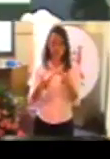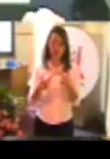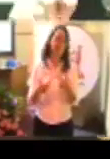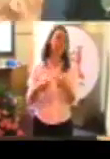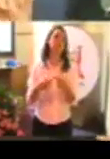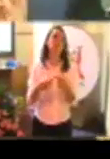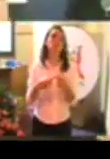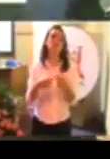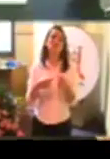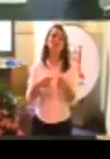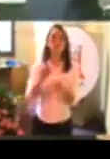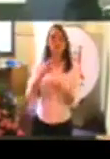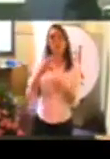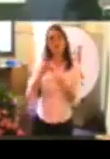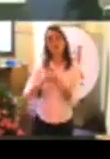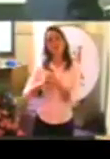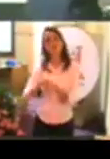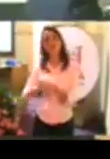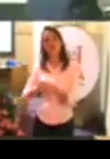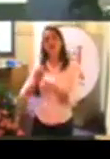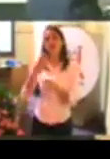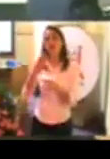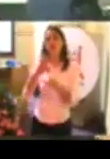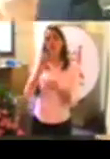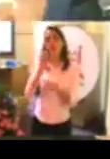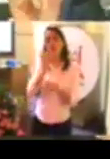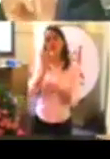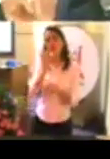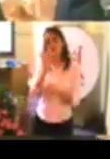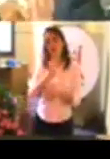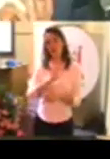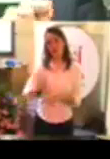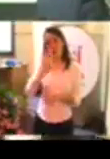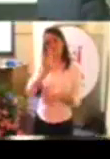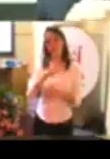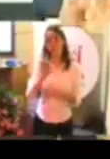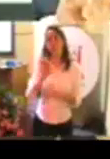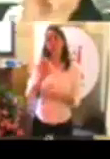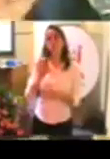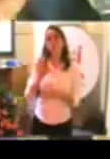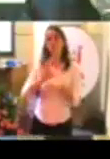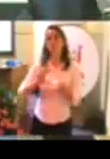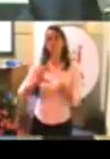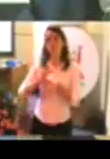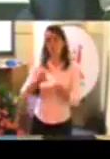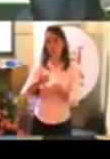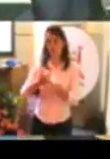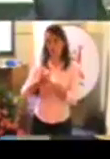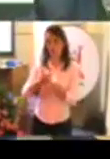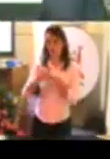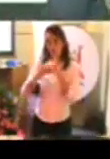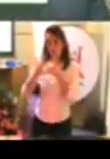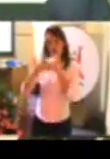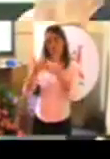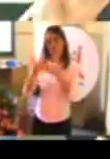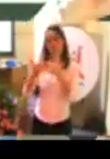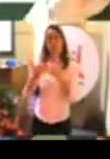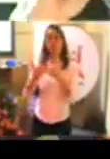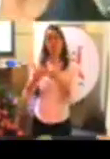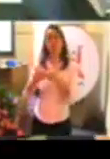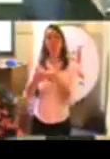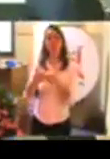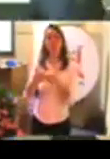administração pública, quer seja municipal, estadual, federal, só terão a sua carreira funcional, a